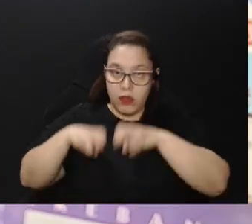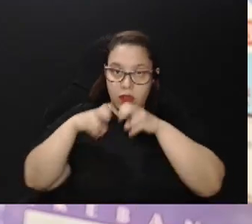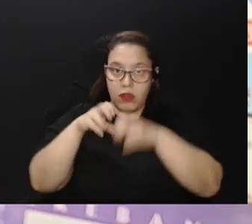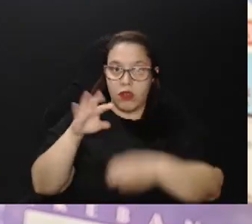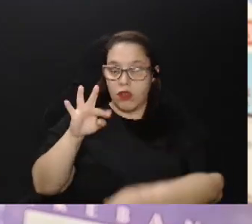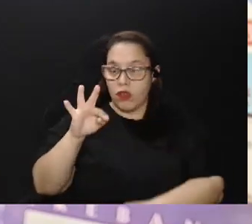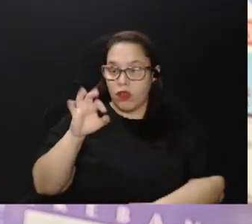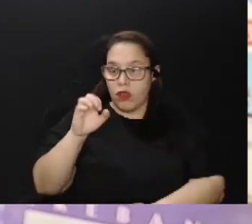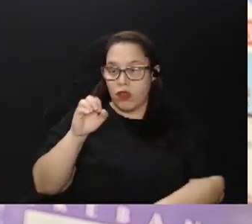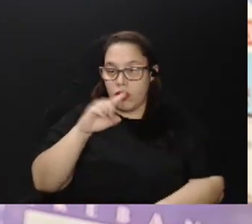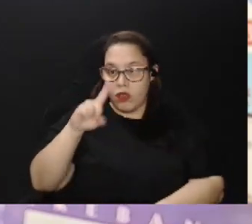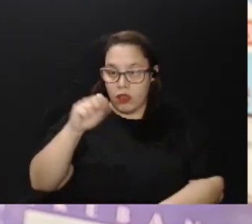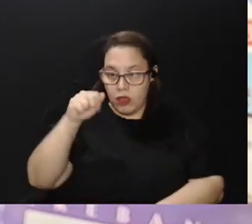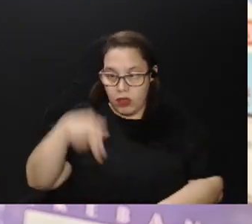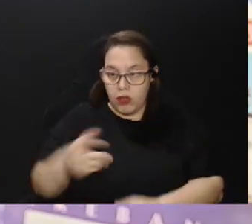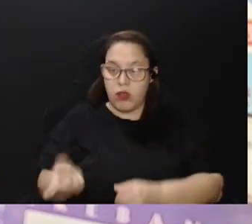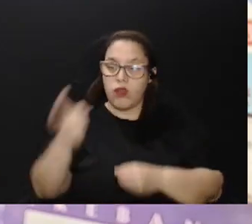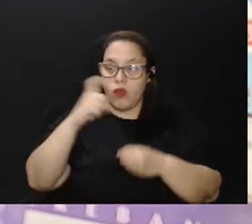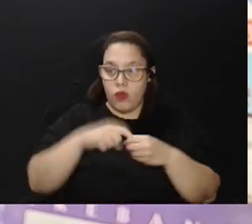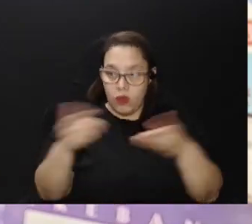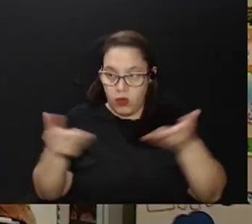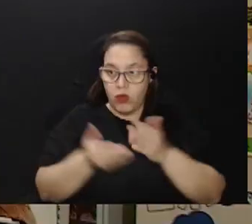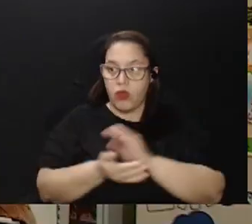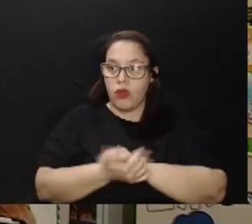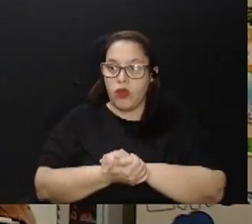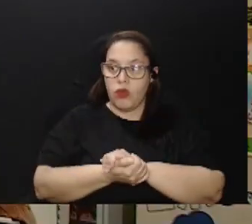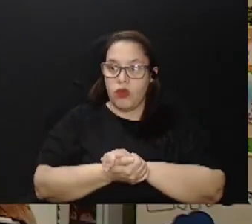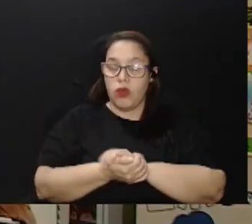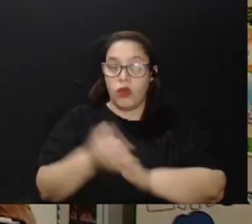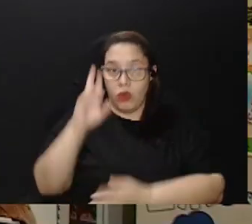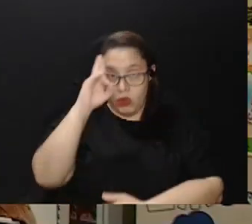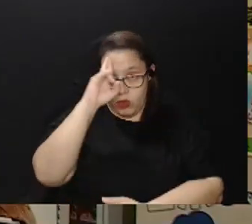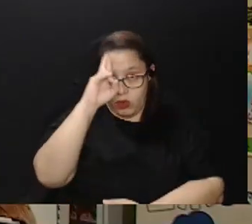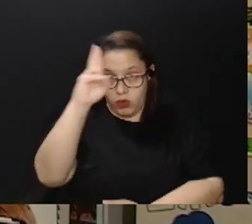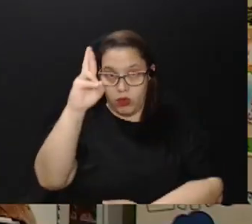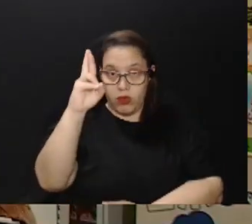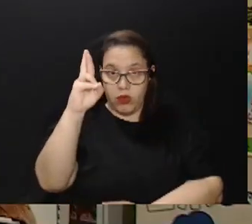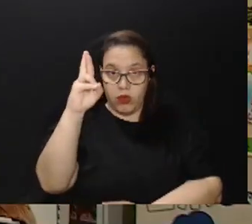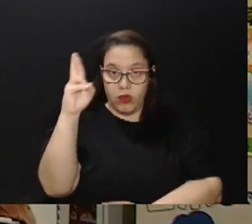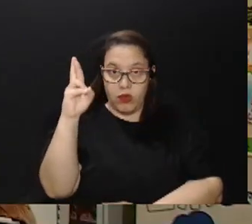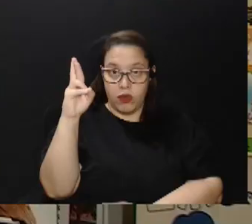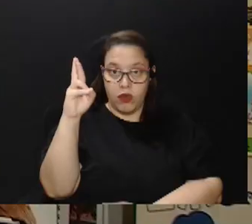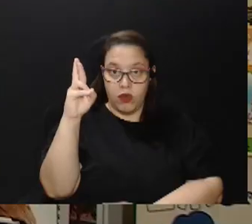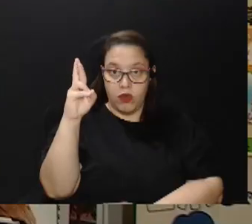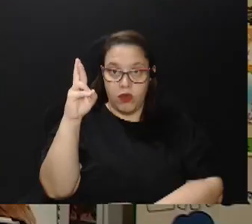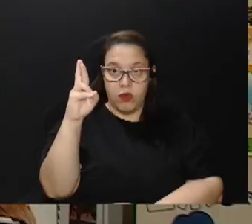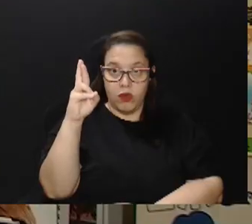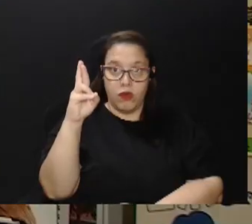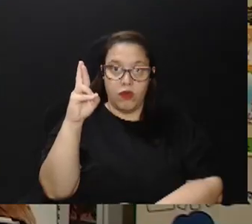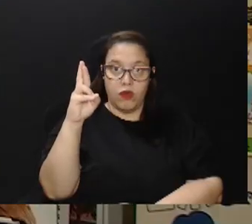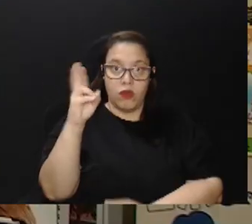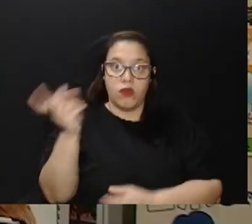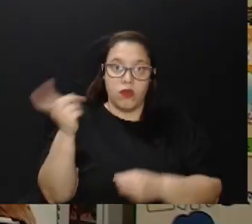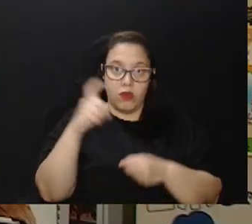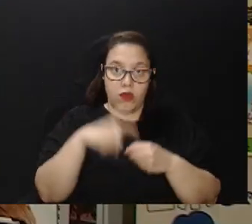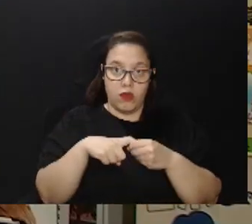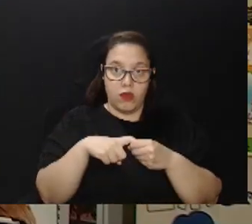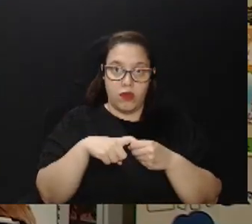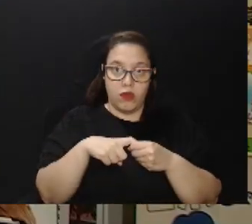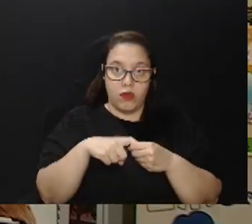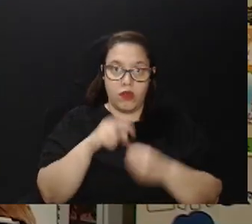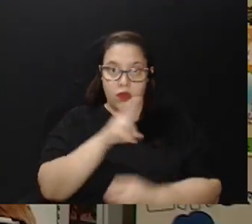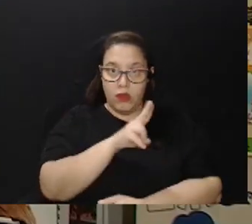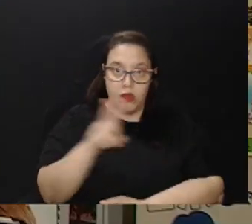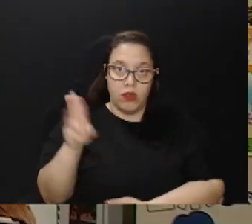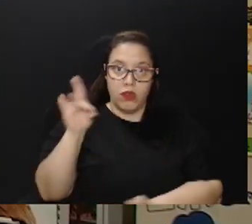agora o proprietário, resolveu voltar ao nome original.